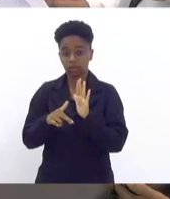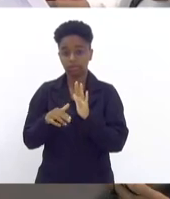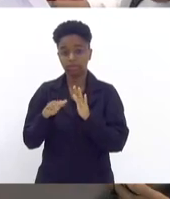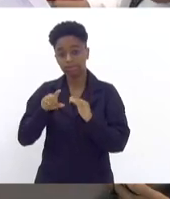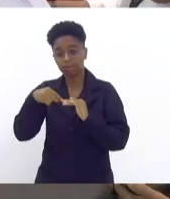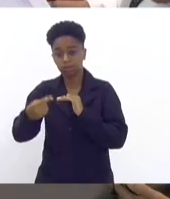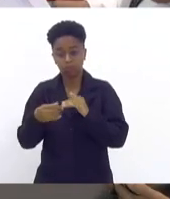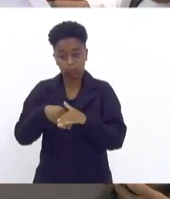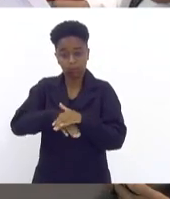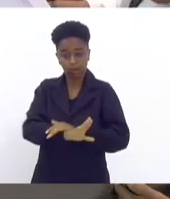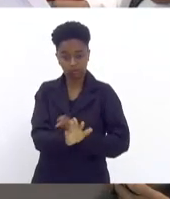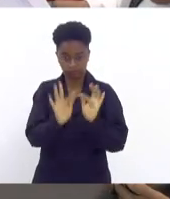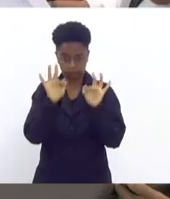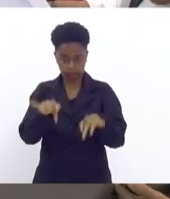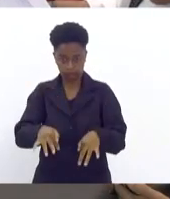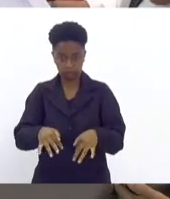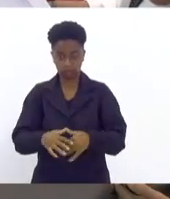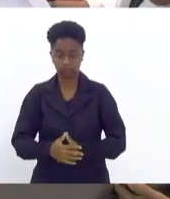final da legislatura.